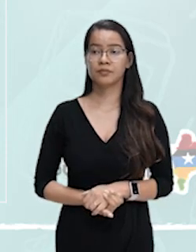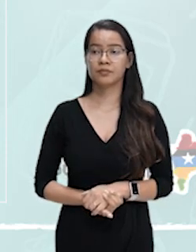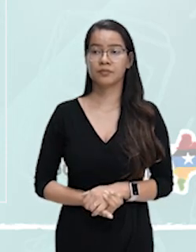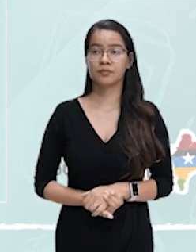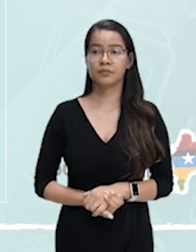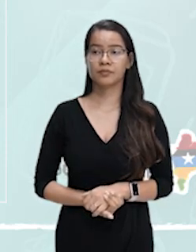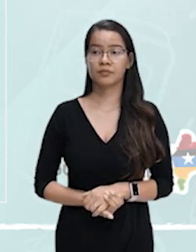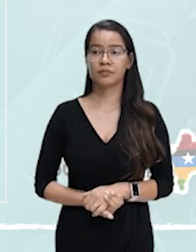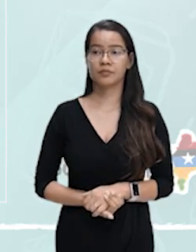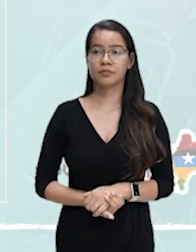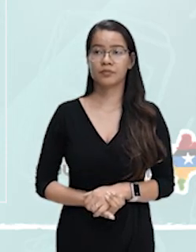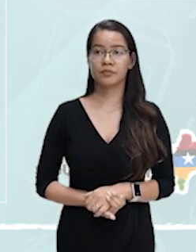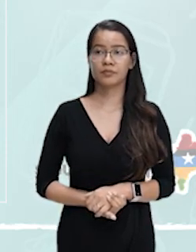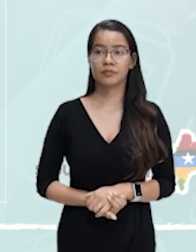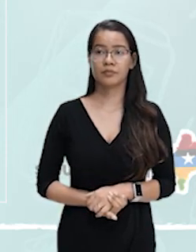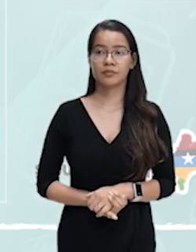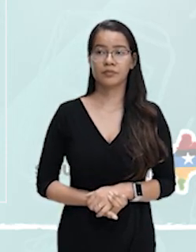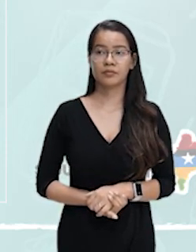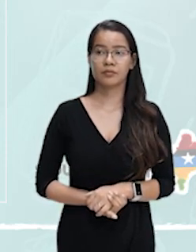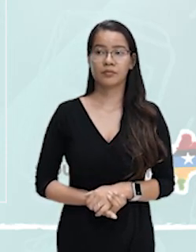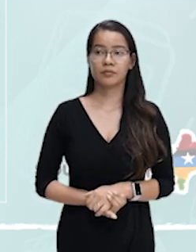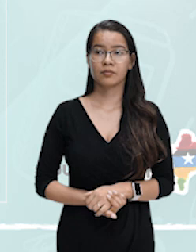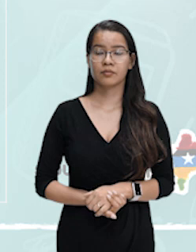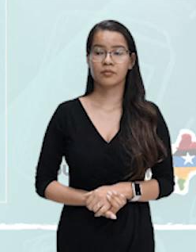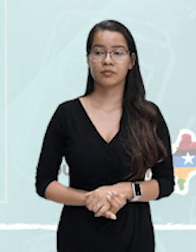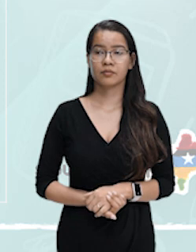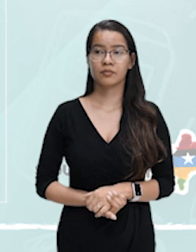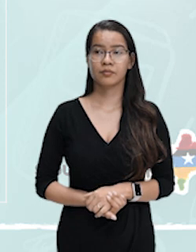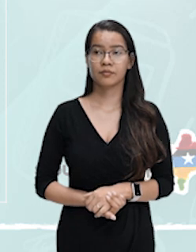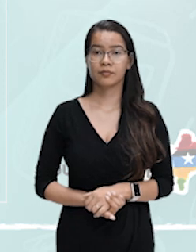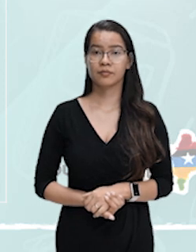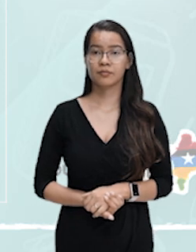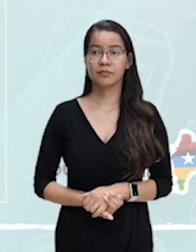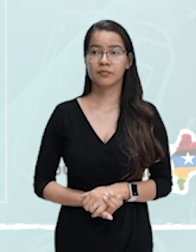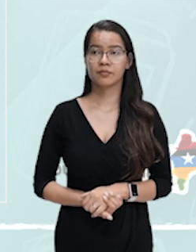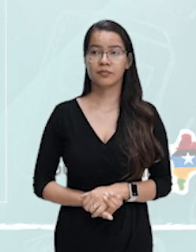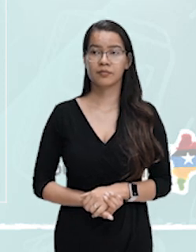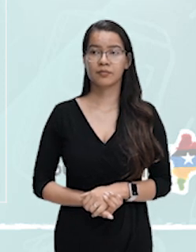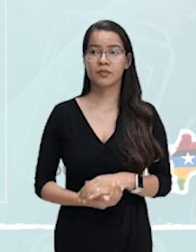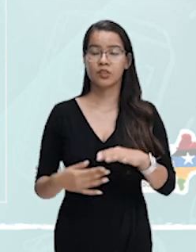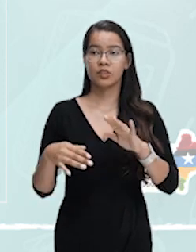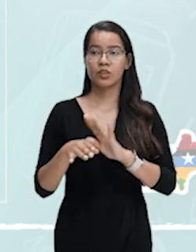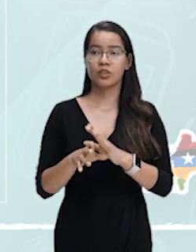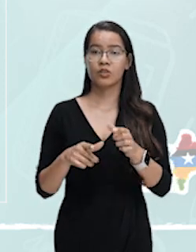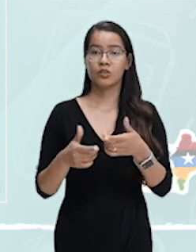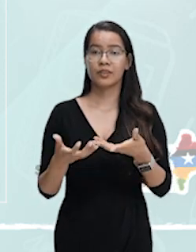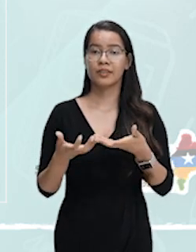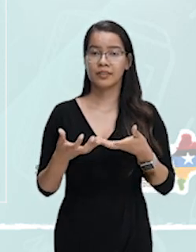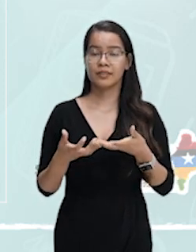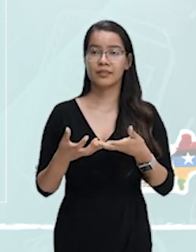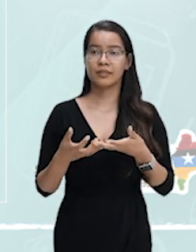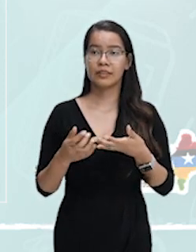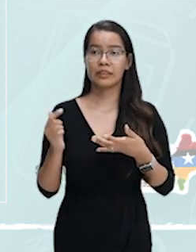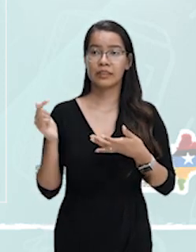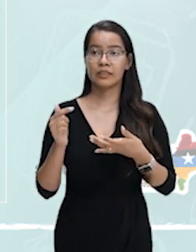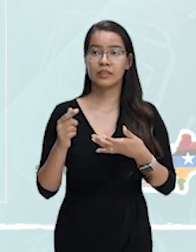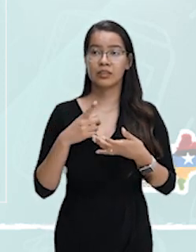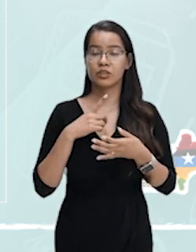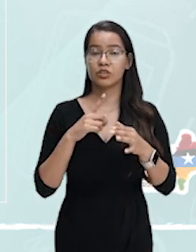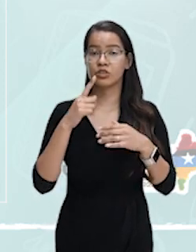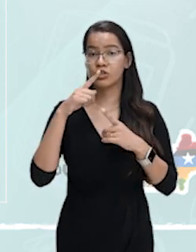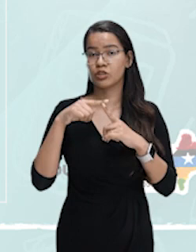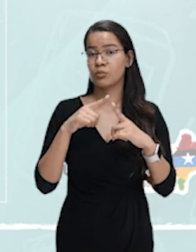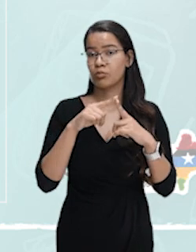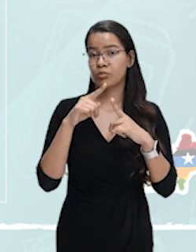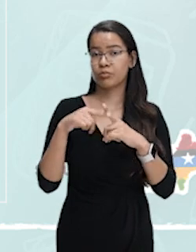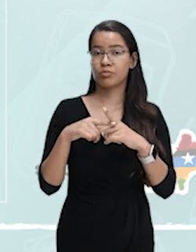em imperfecto e el particípio del verbo principal. Cheguei onde eu queria chegar, tá? Isso aqui é tipo uma